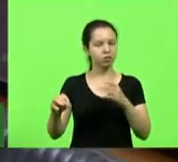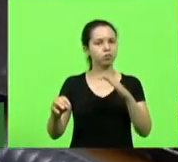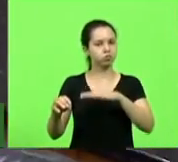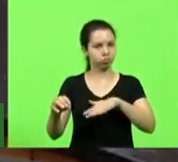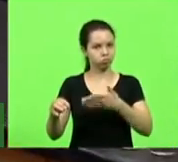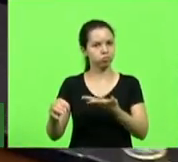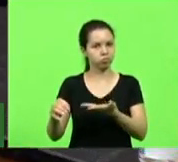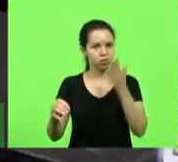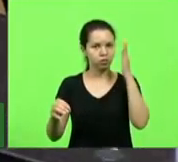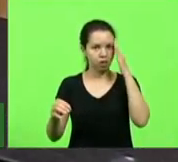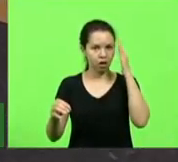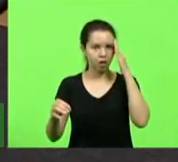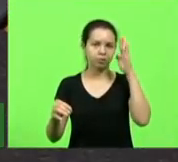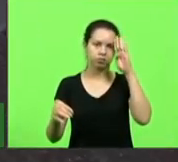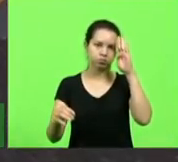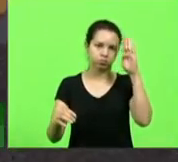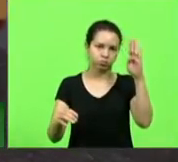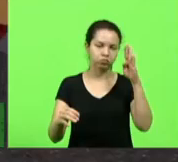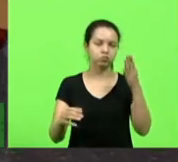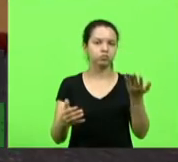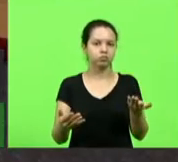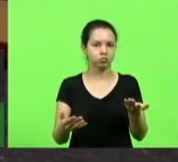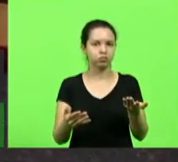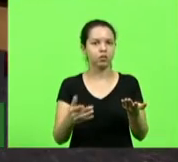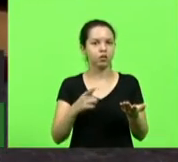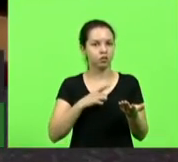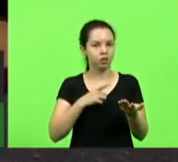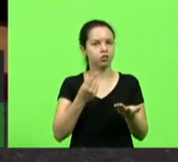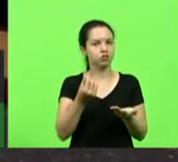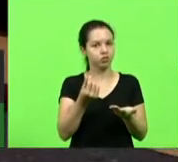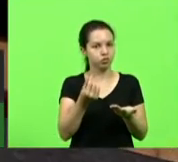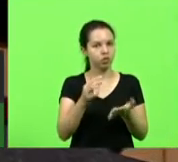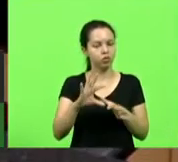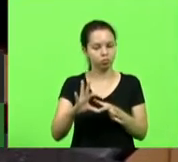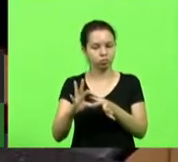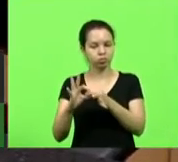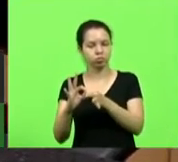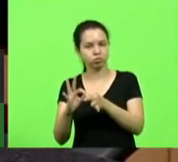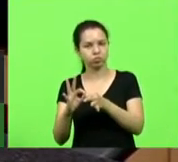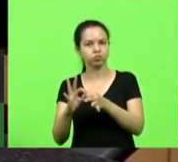e tem, inclusive, recursos vinculados. E a gente sabe aí,